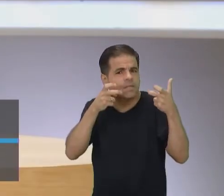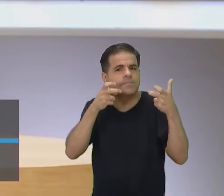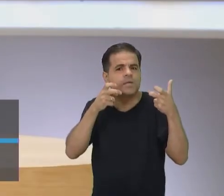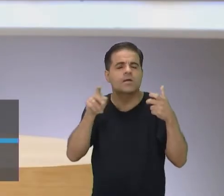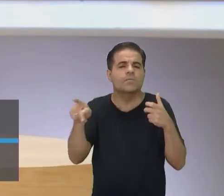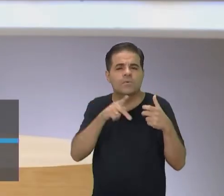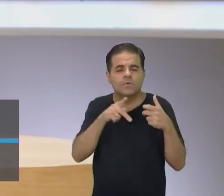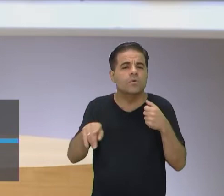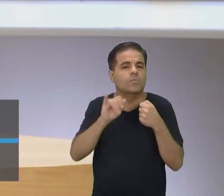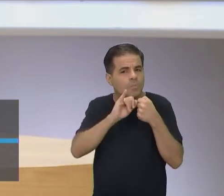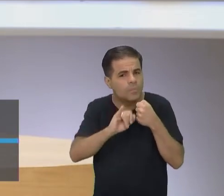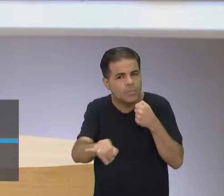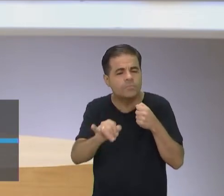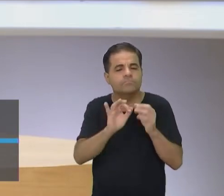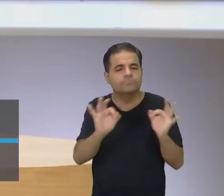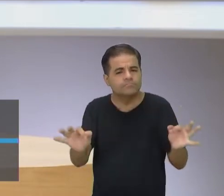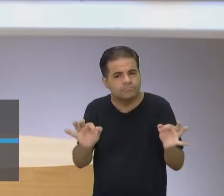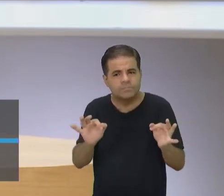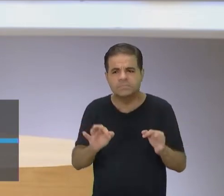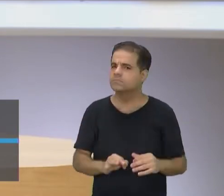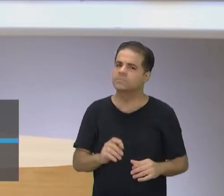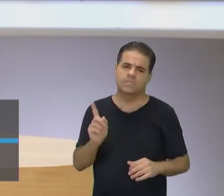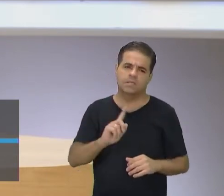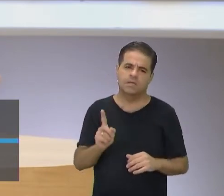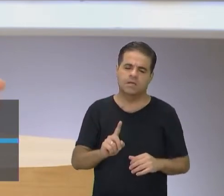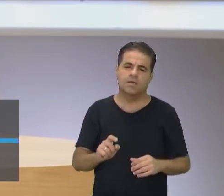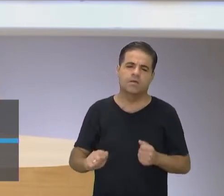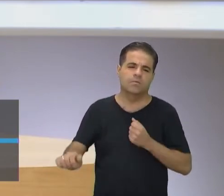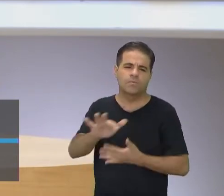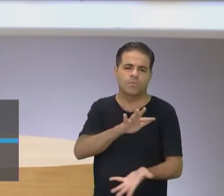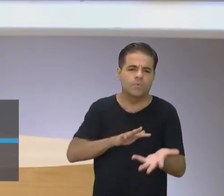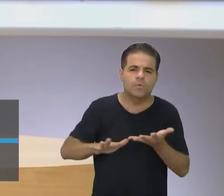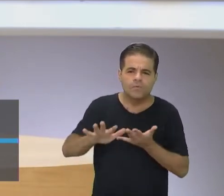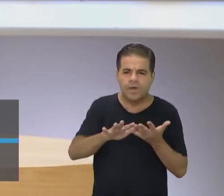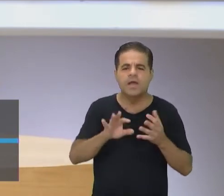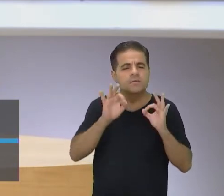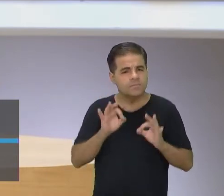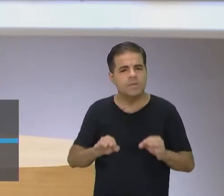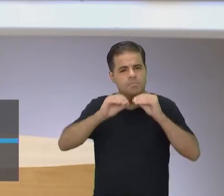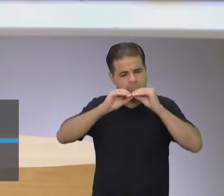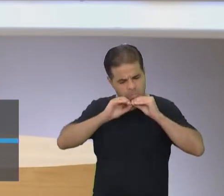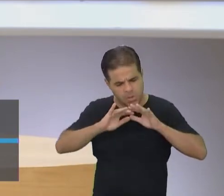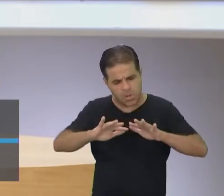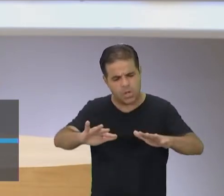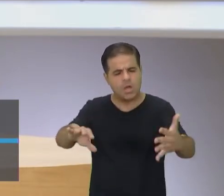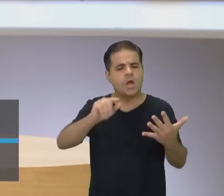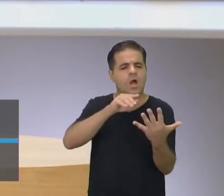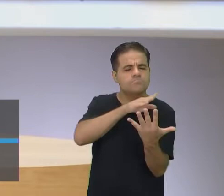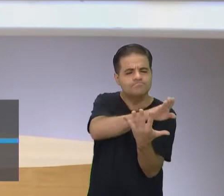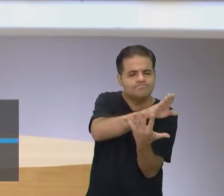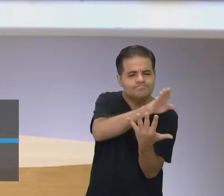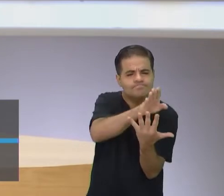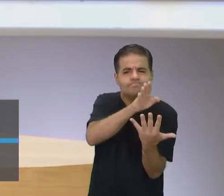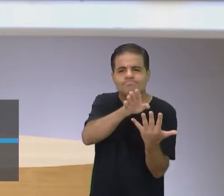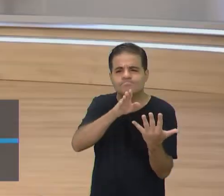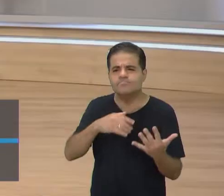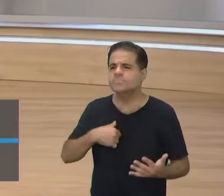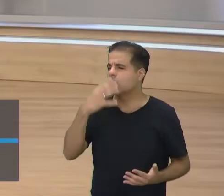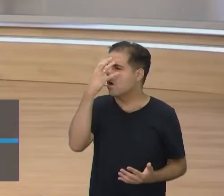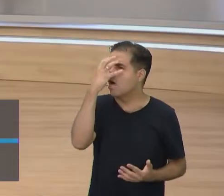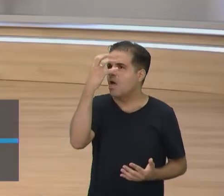é que o conto fantástico, ele não é simples. Ele é um universo mesmo, sabe? Ele permeia, assim, várias questões, assim. Eu me apaixonei por